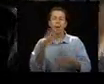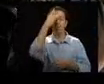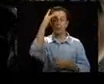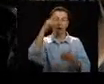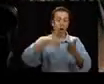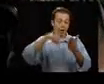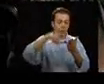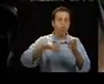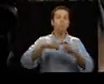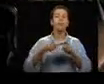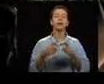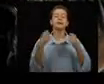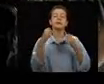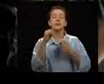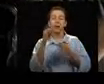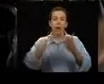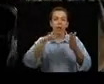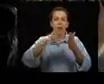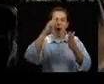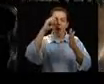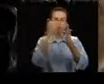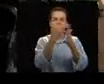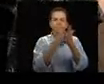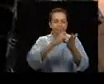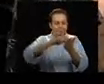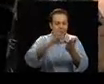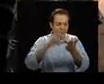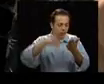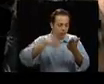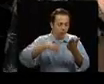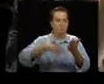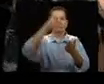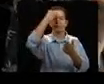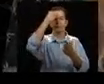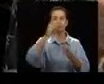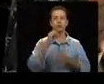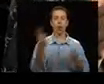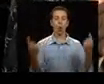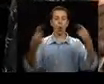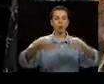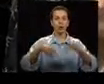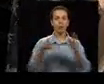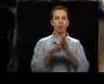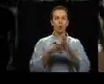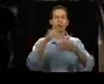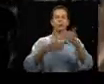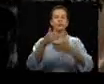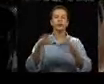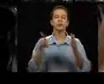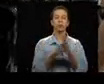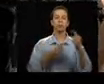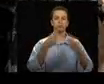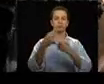ensinar as pessoas a ler para que elas possam ler as ordens que vêm por escrito. Que era exatamente o contrário do